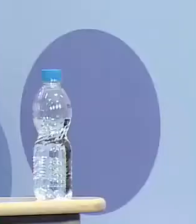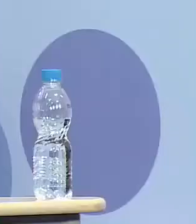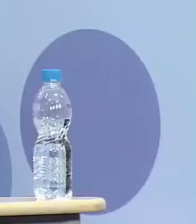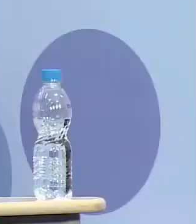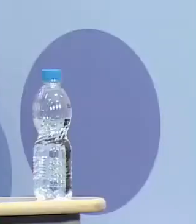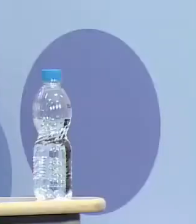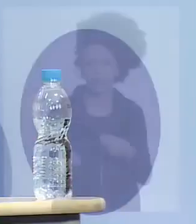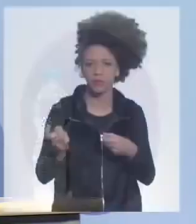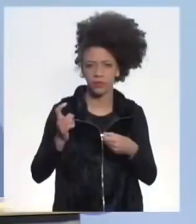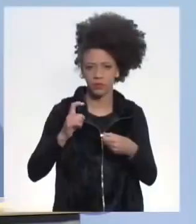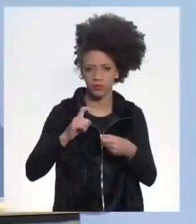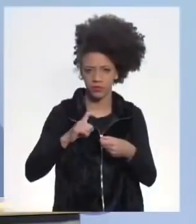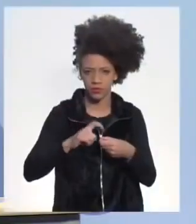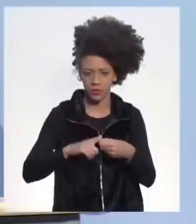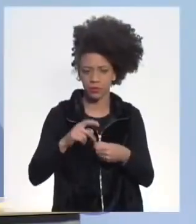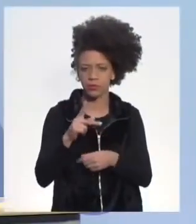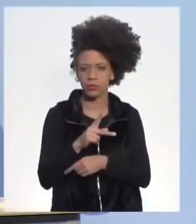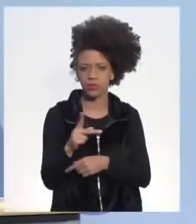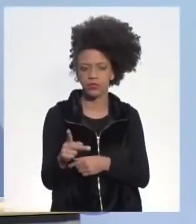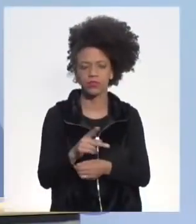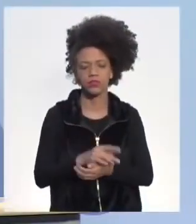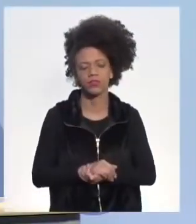Retornamos aqui, Ale. Olha,